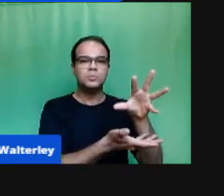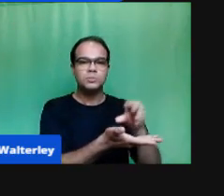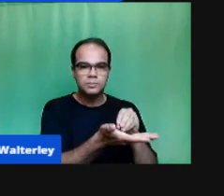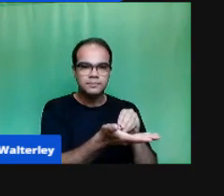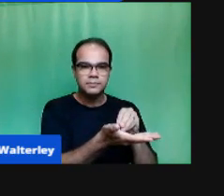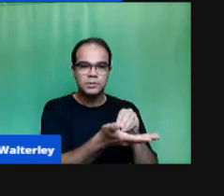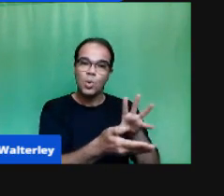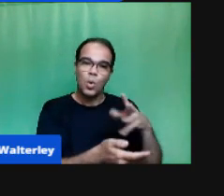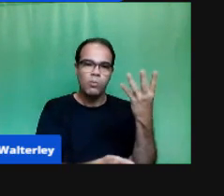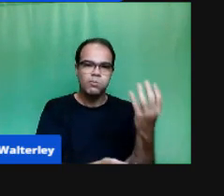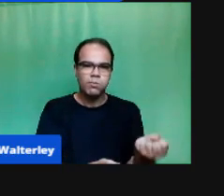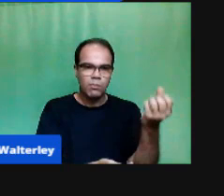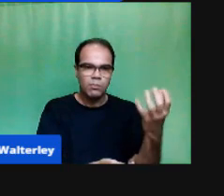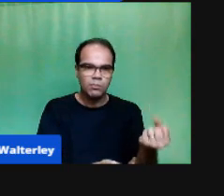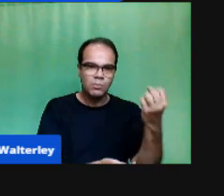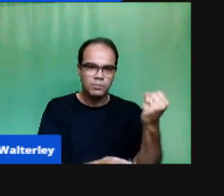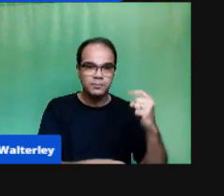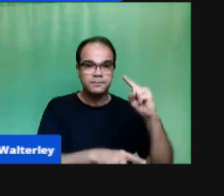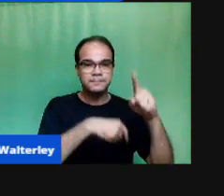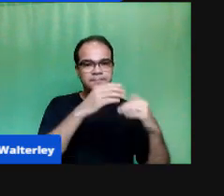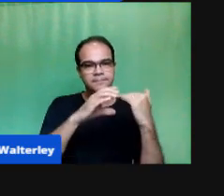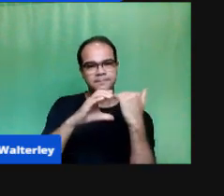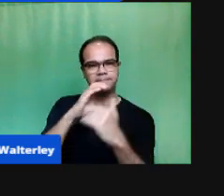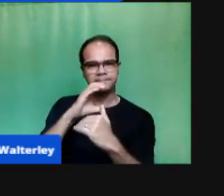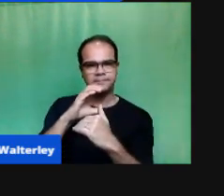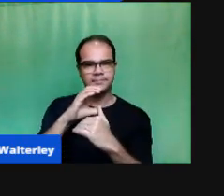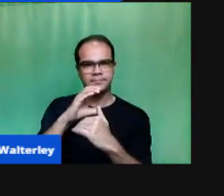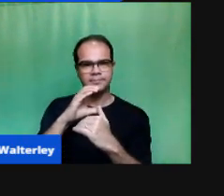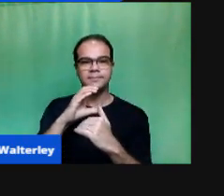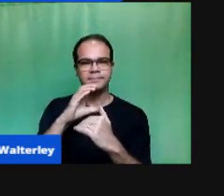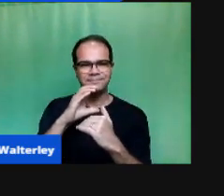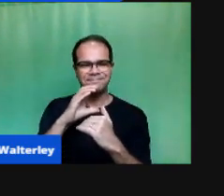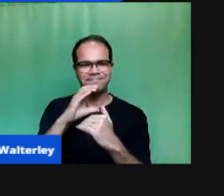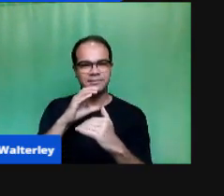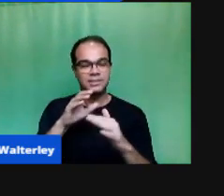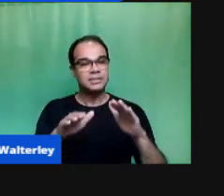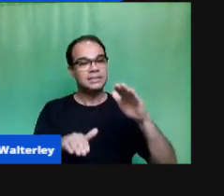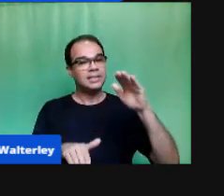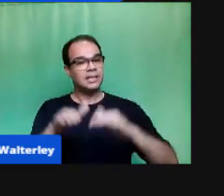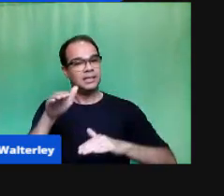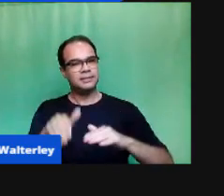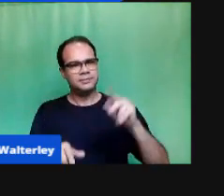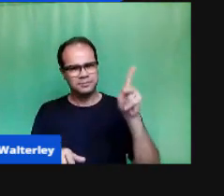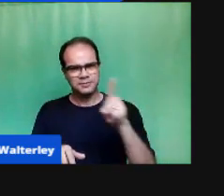têm um pouco de vergonha, ainda não estão